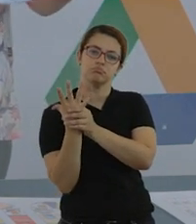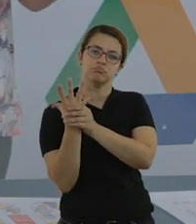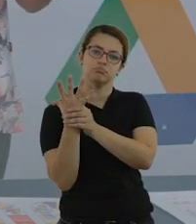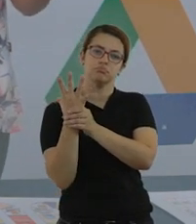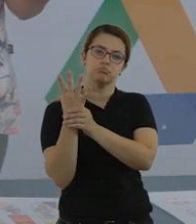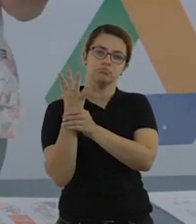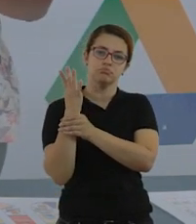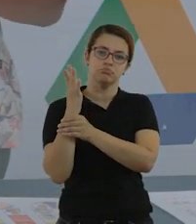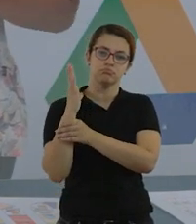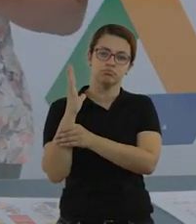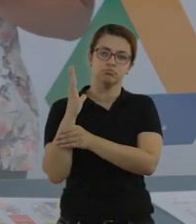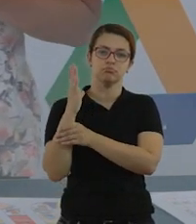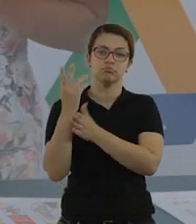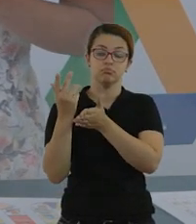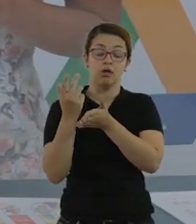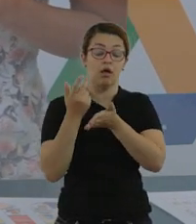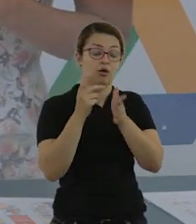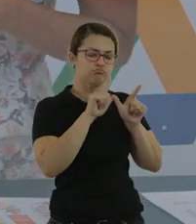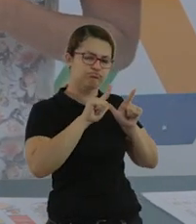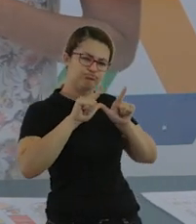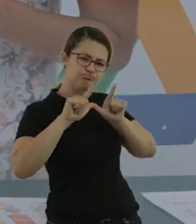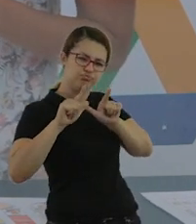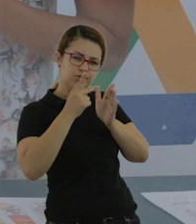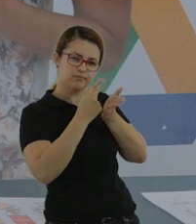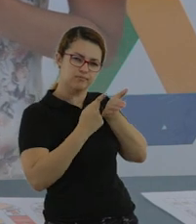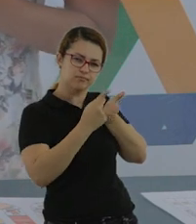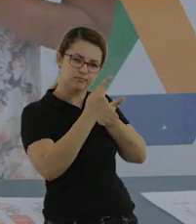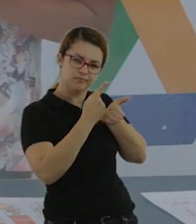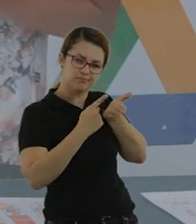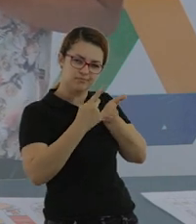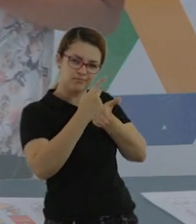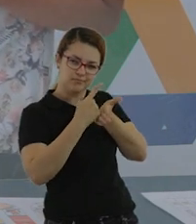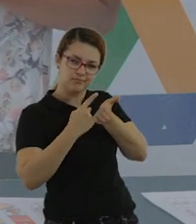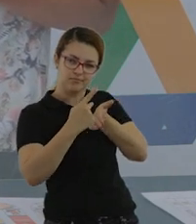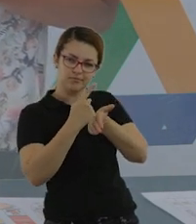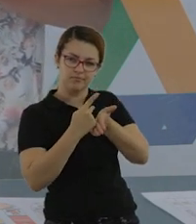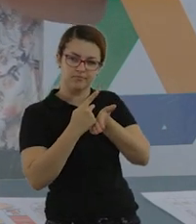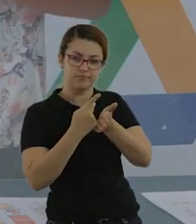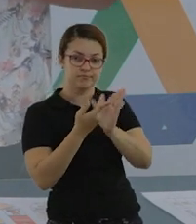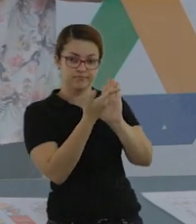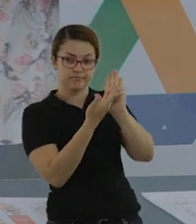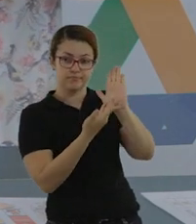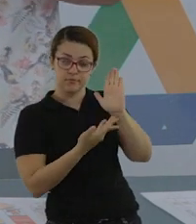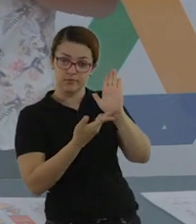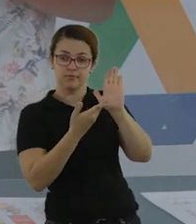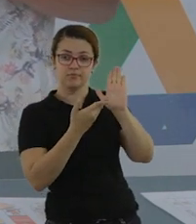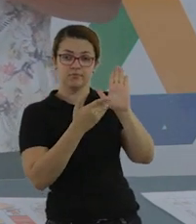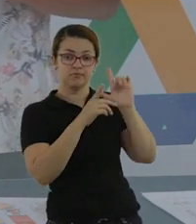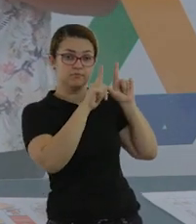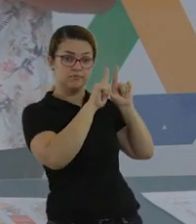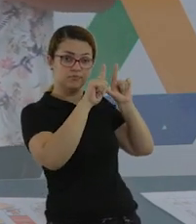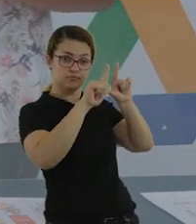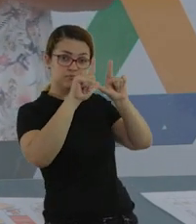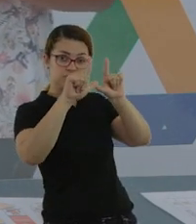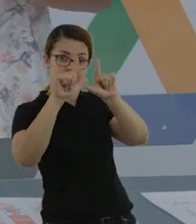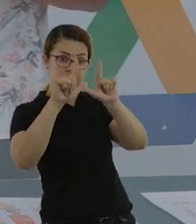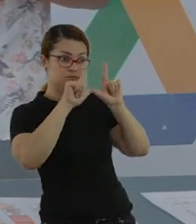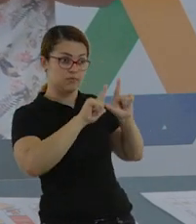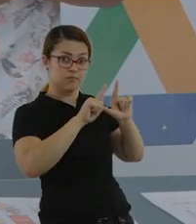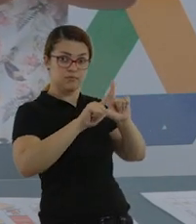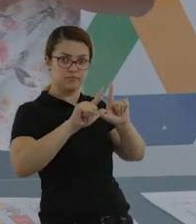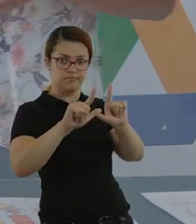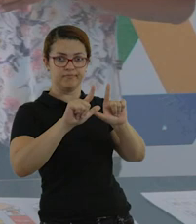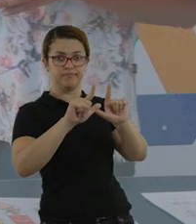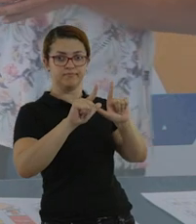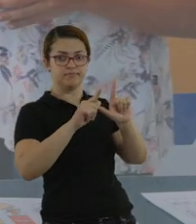for crescendo, apresentando alguma mudança, vocês vão fotografando. E desenhe as etapas de crescimento usando quadrinhos. Eu trouxe aqui uma imagem para